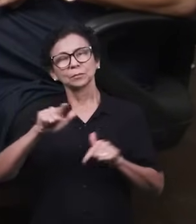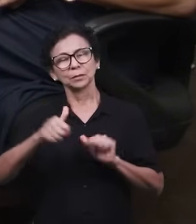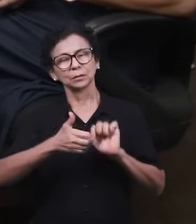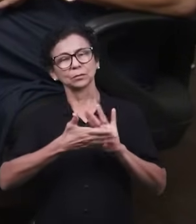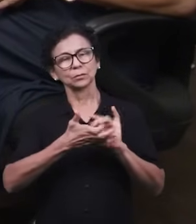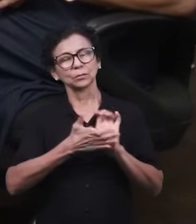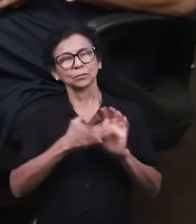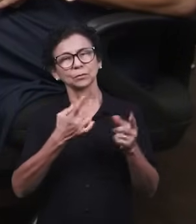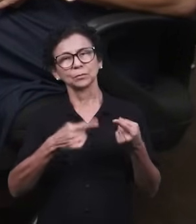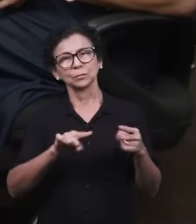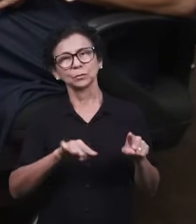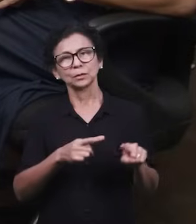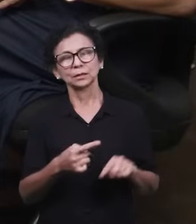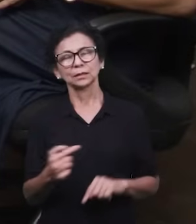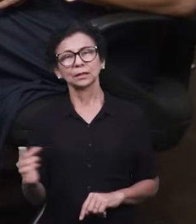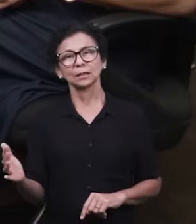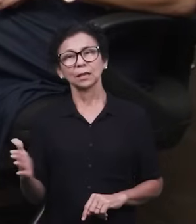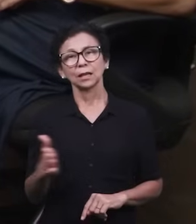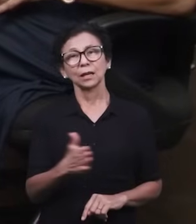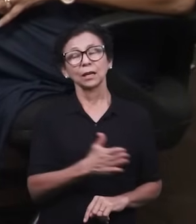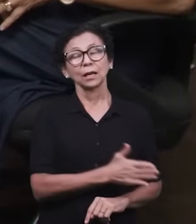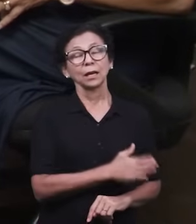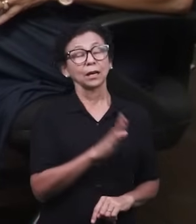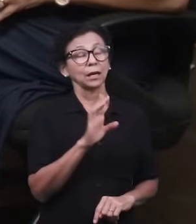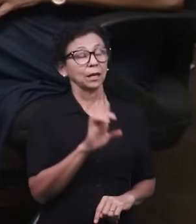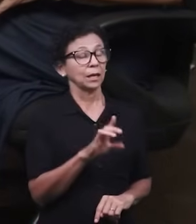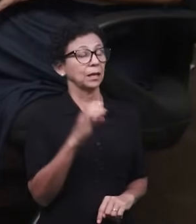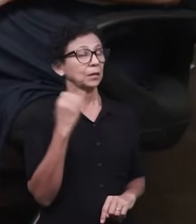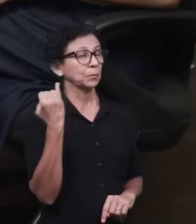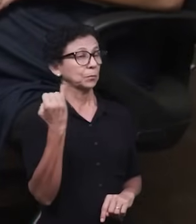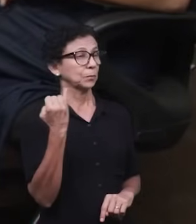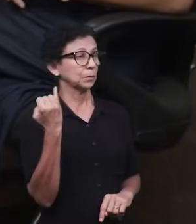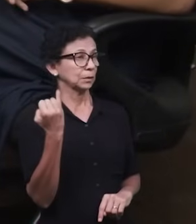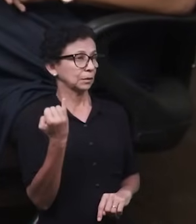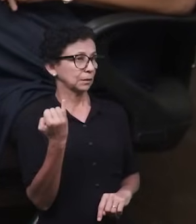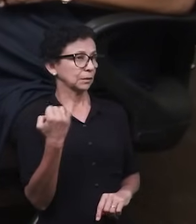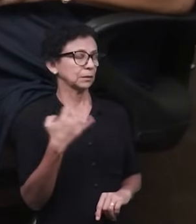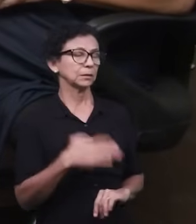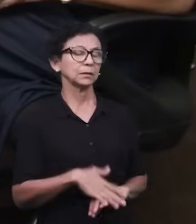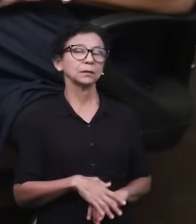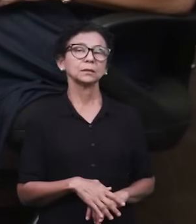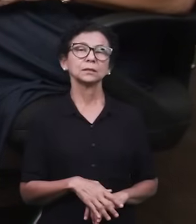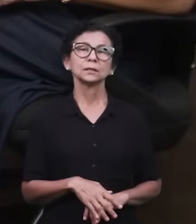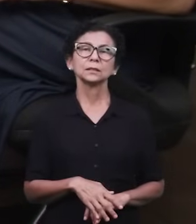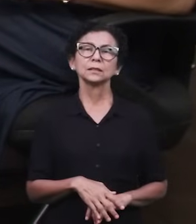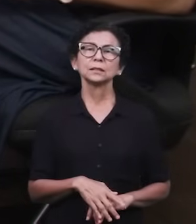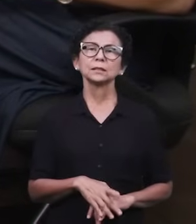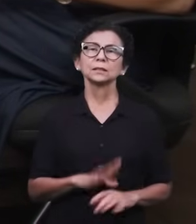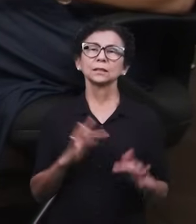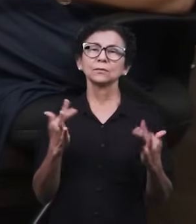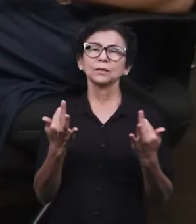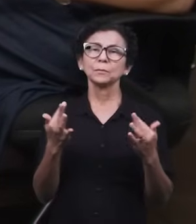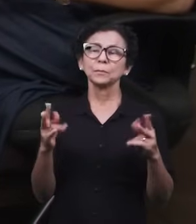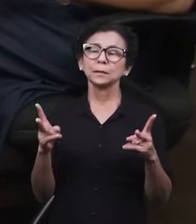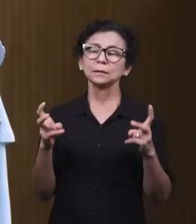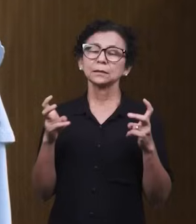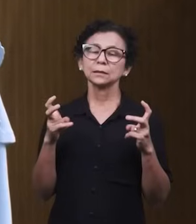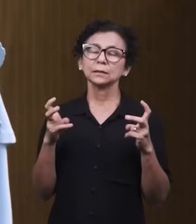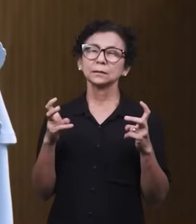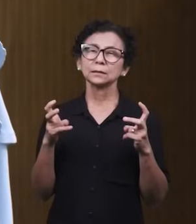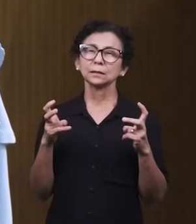louvor. Amém. Professor André. Eu acho importante que os pais assim